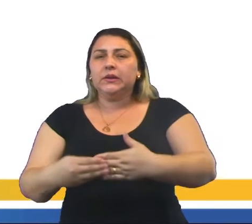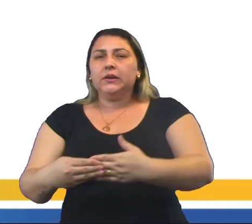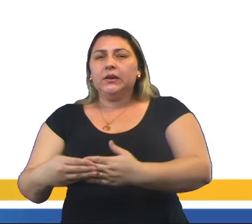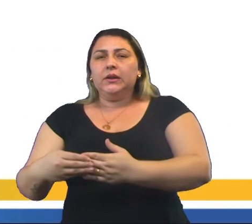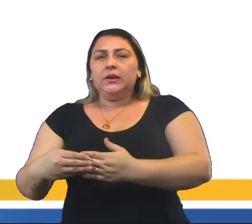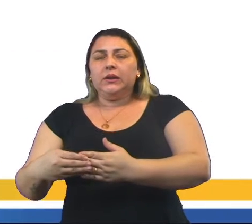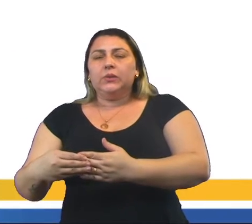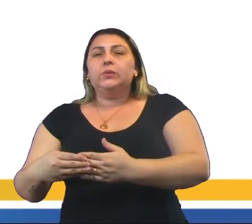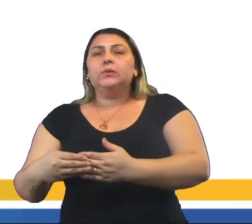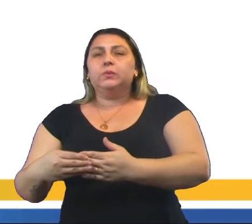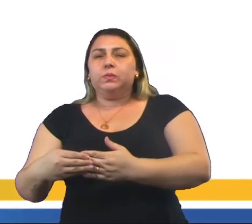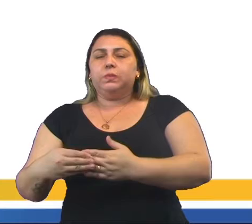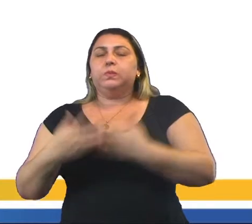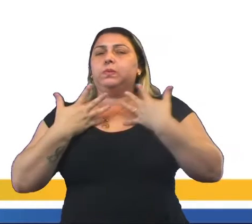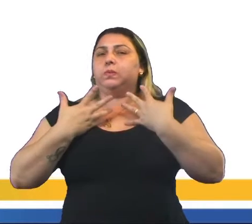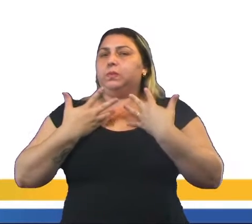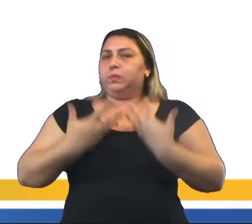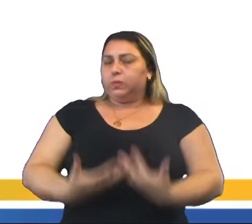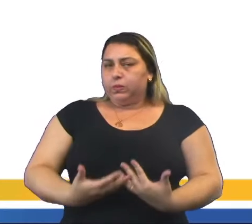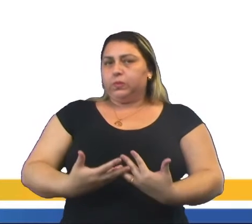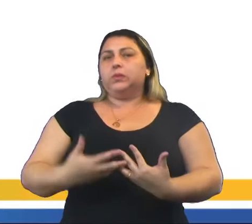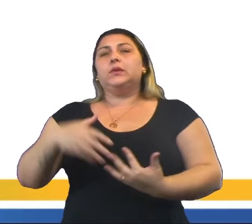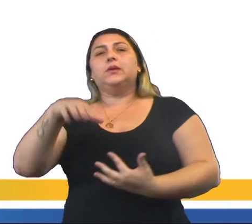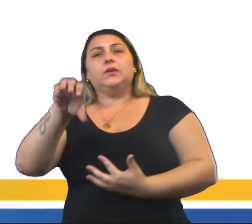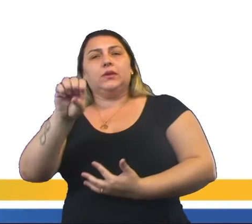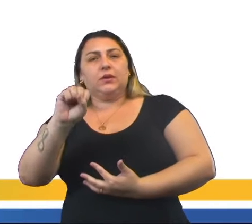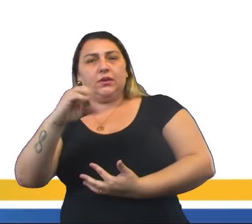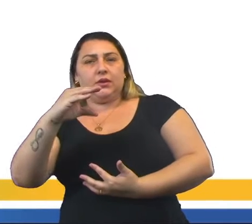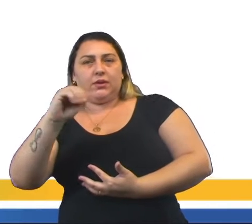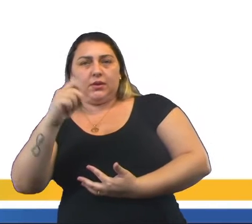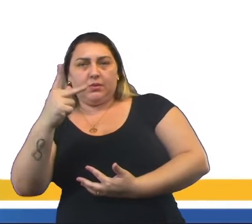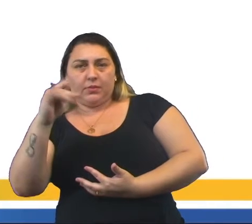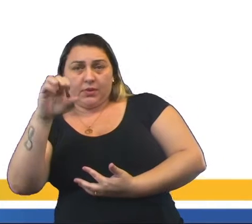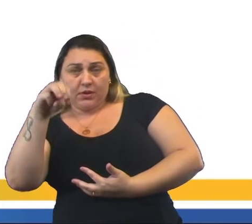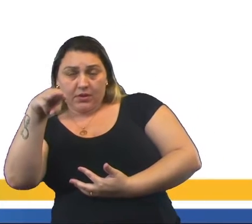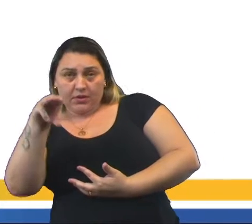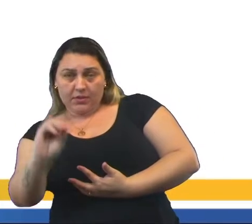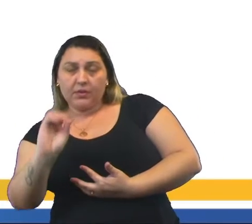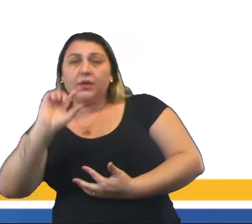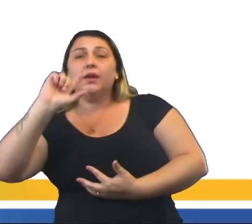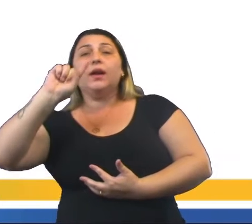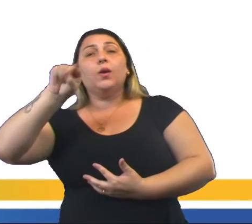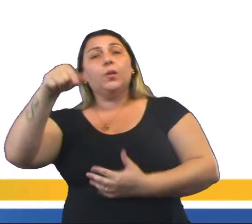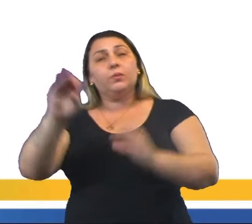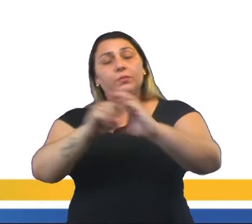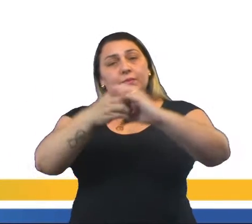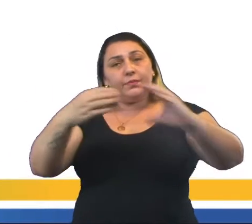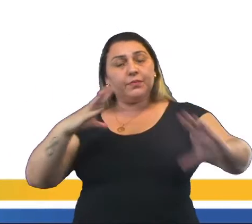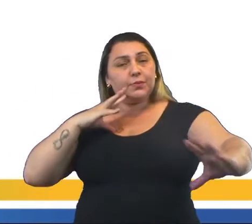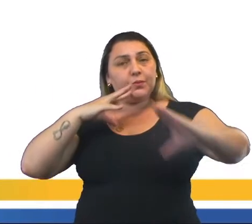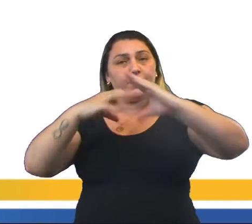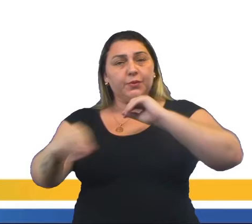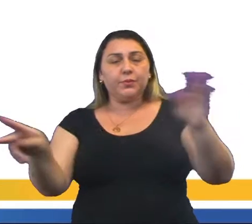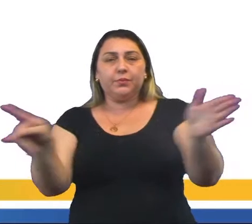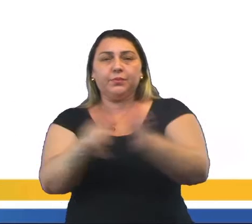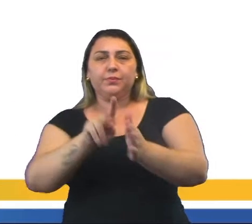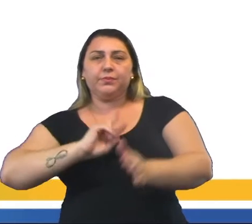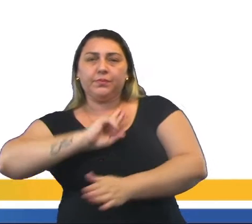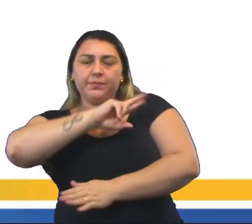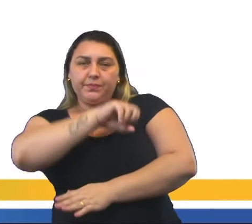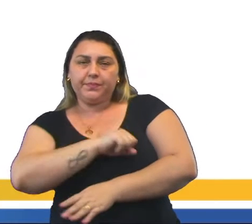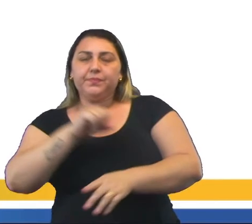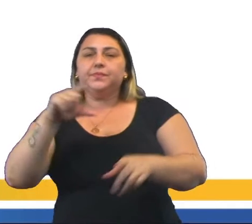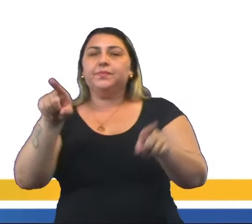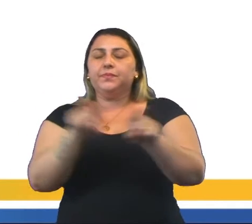ao escapismo, né? Que é outra fuga, é outra característica do romantismo. Temos